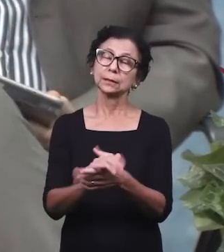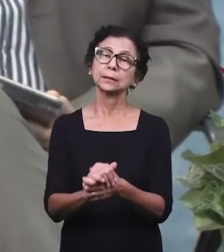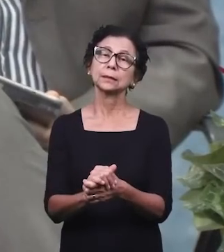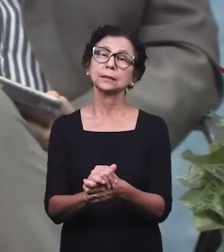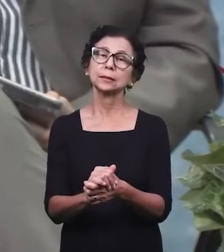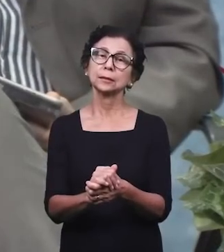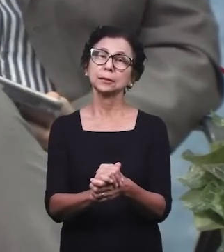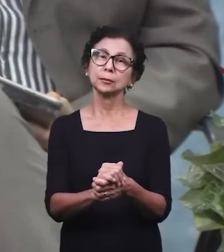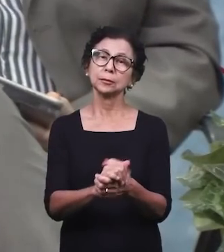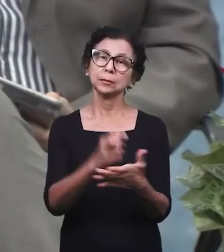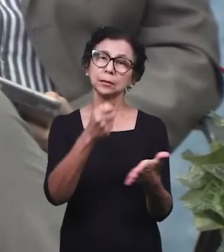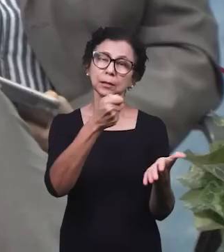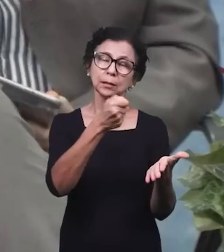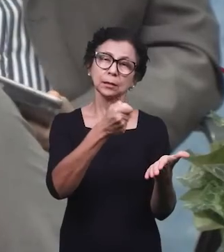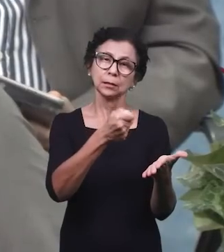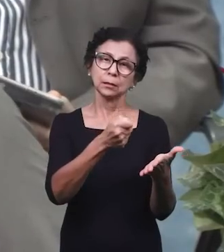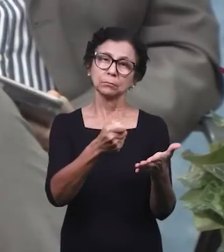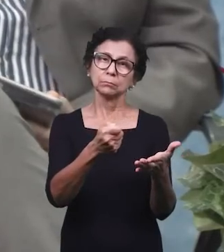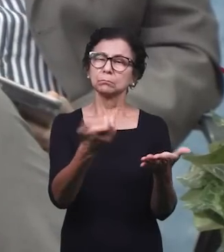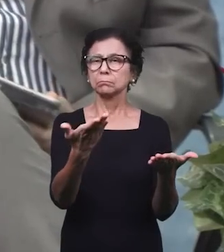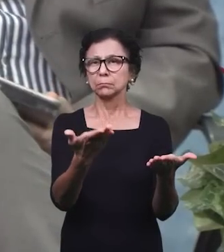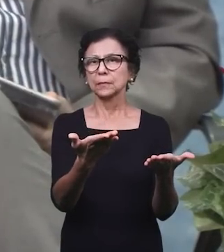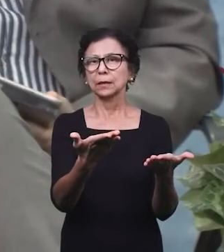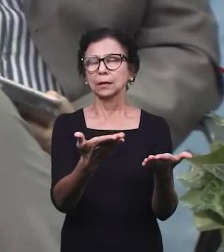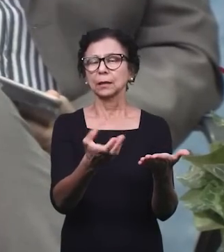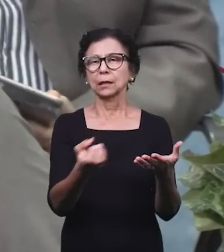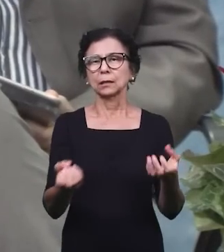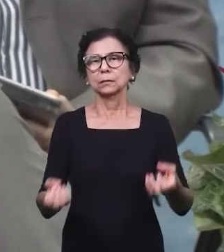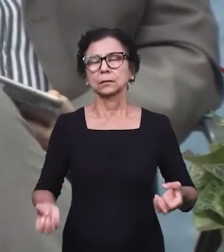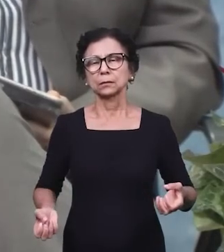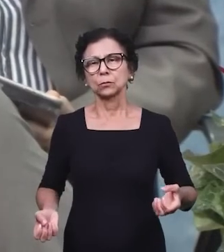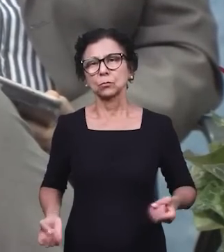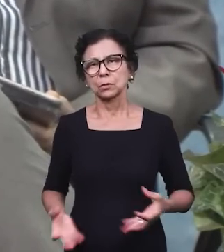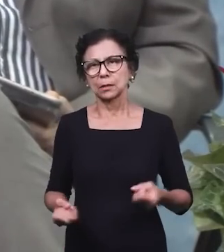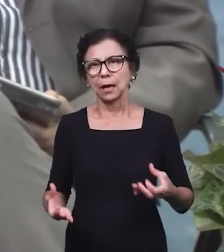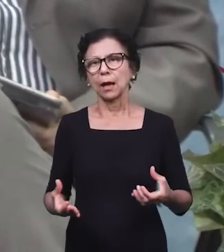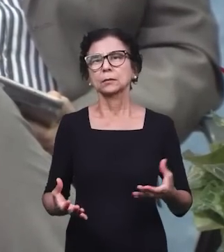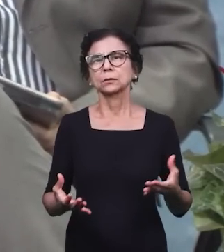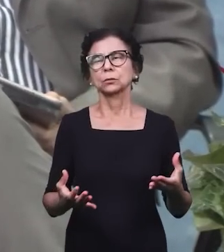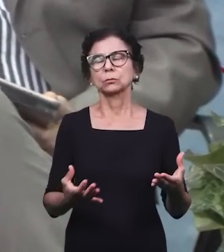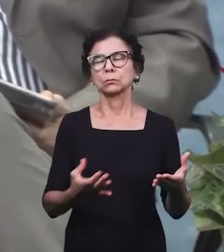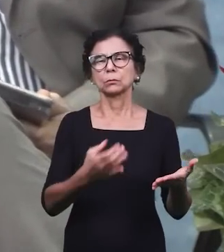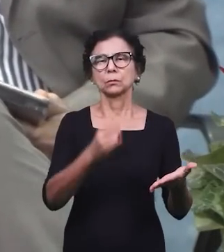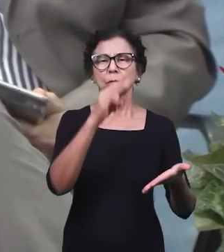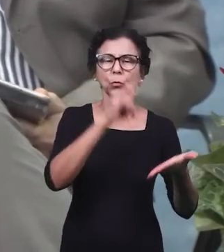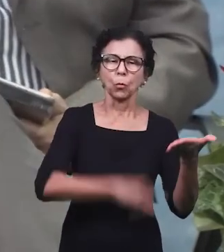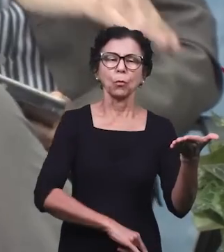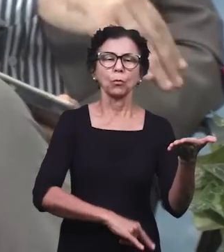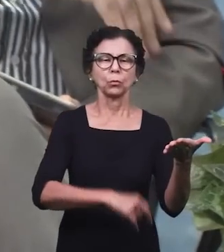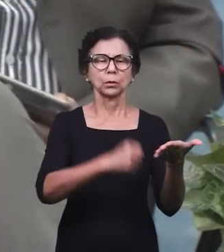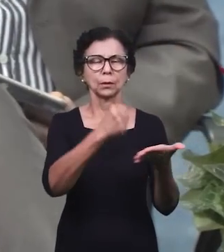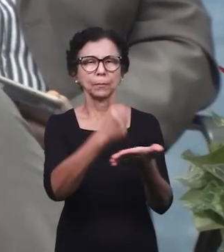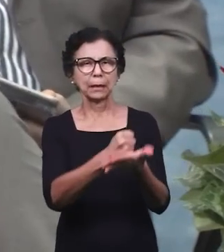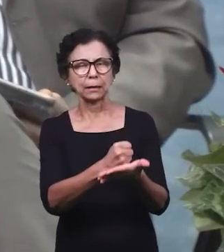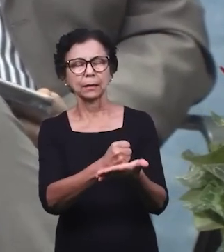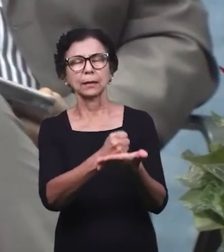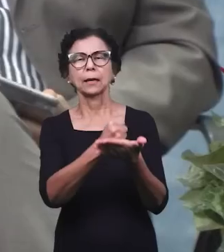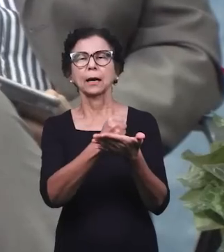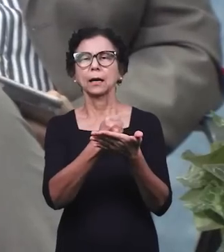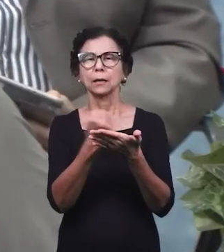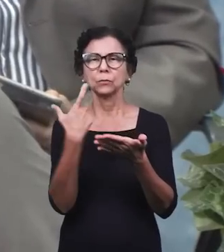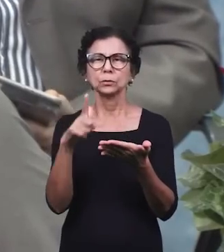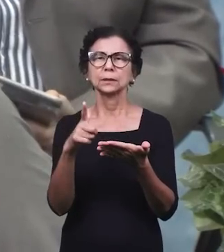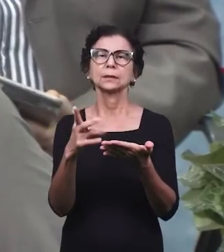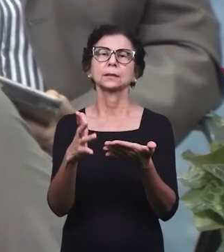só, né? As despesas vão ser divididas entre os dois e muitas coisas, ao invés de pagar 2 contas de água, pagam uma só e aquela coisa